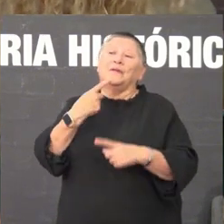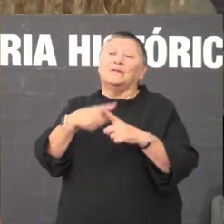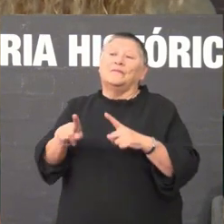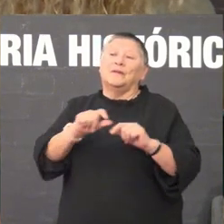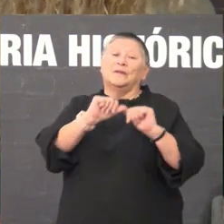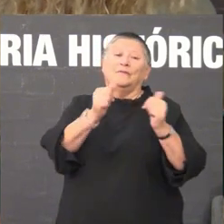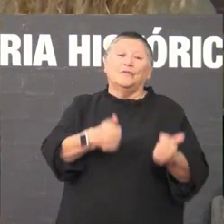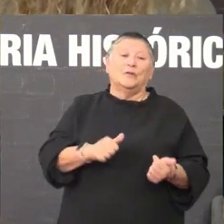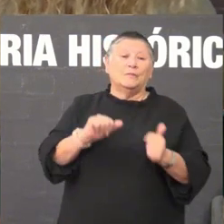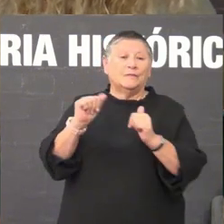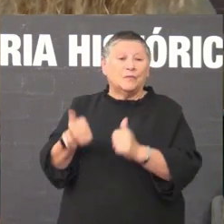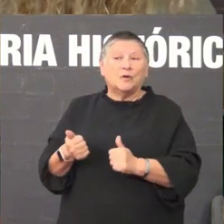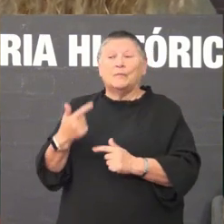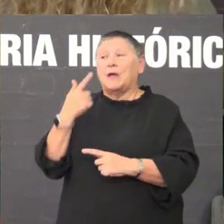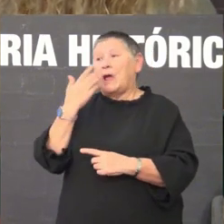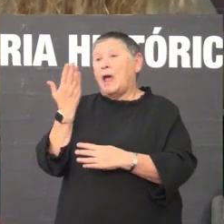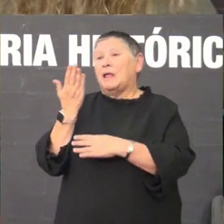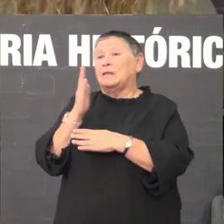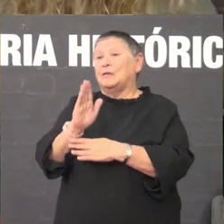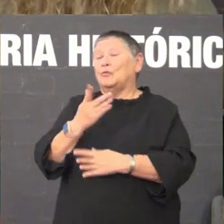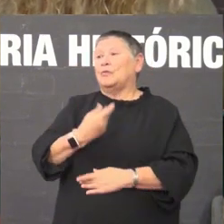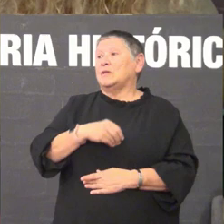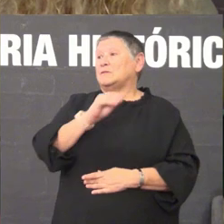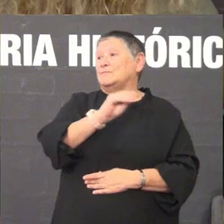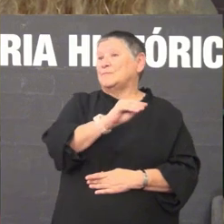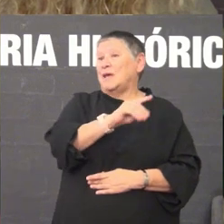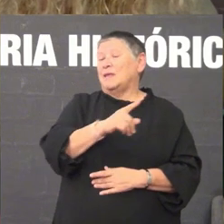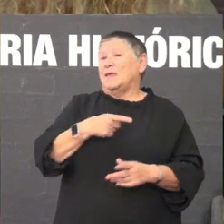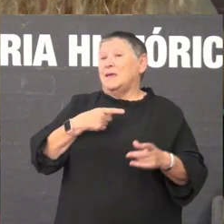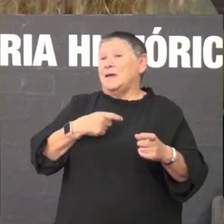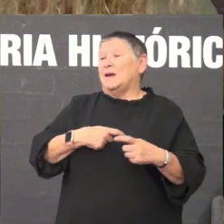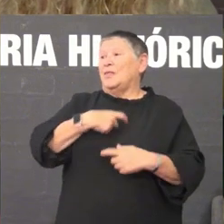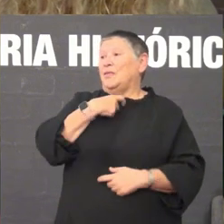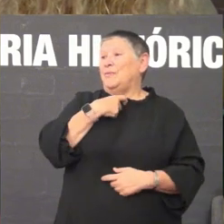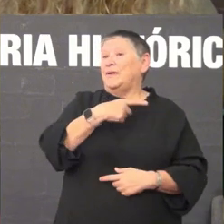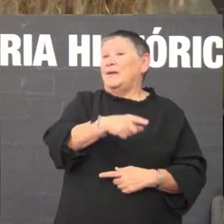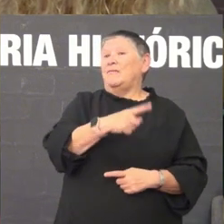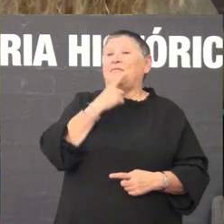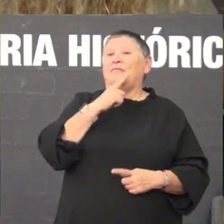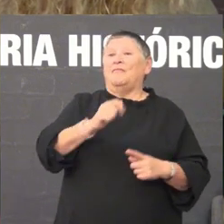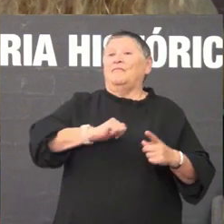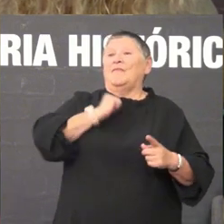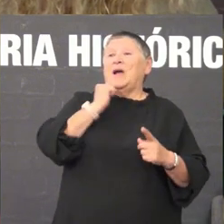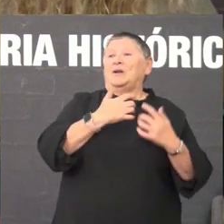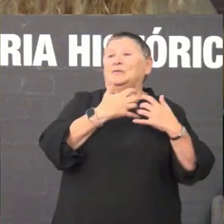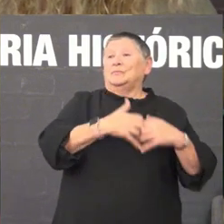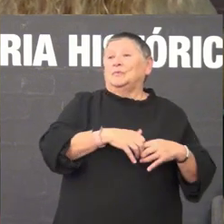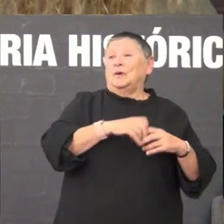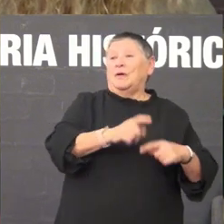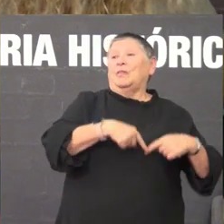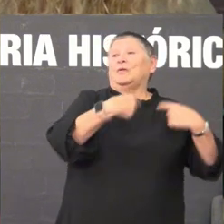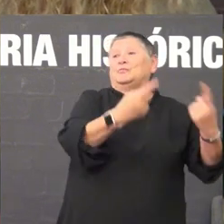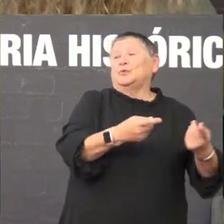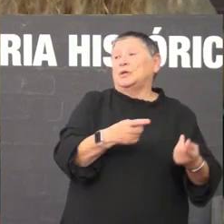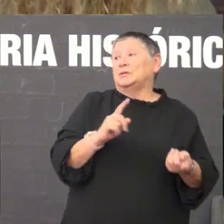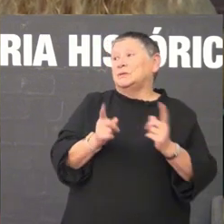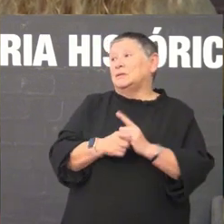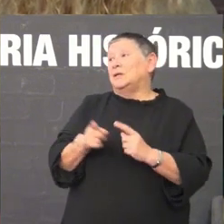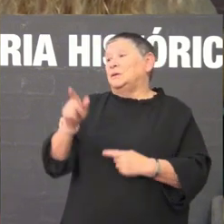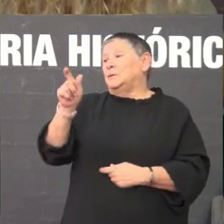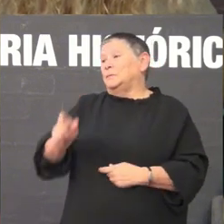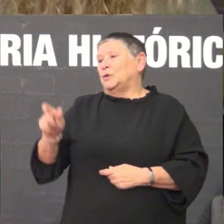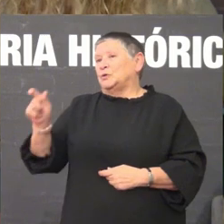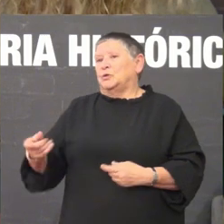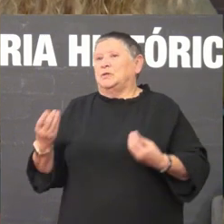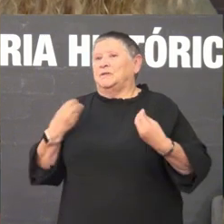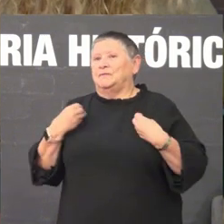estudos em Espanha sobre a Guerra Civil. Fala-se imenso da Guerra Civil, há filmes, há documentários, há livros, há procura